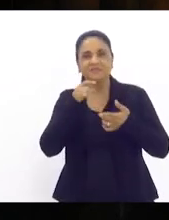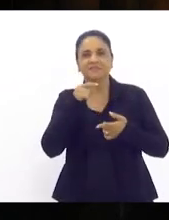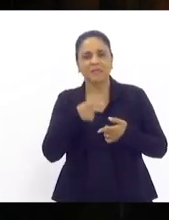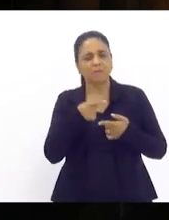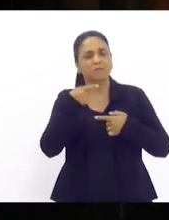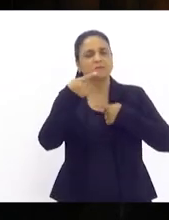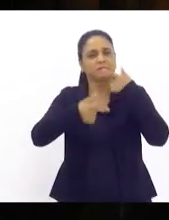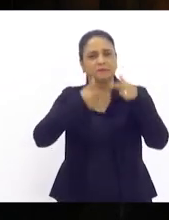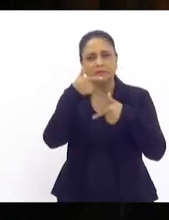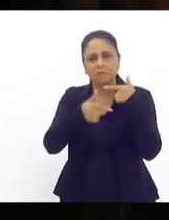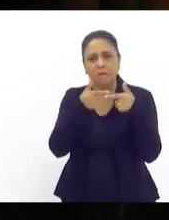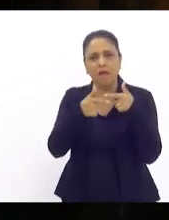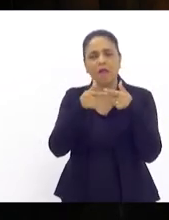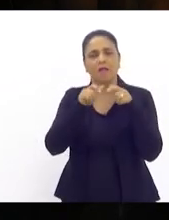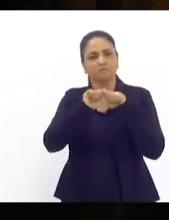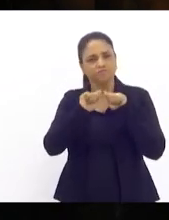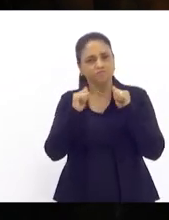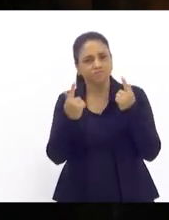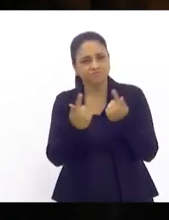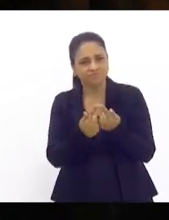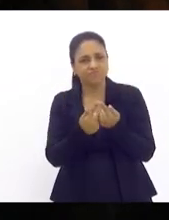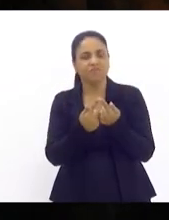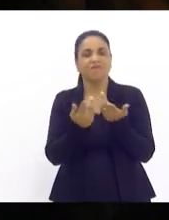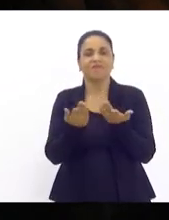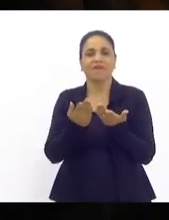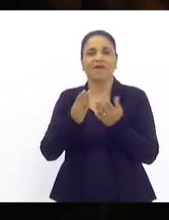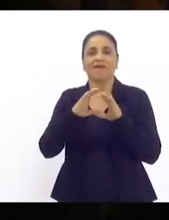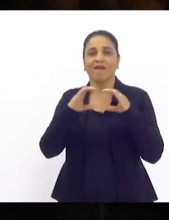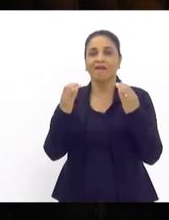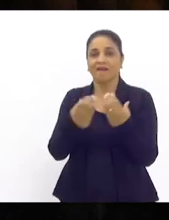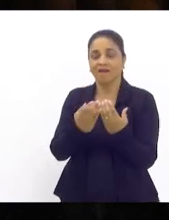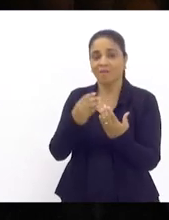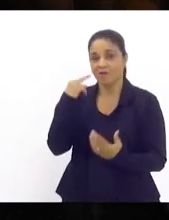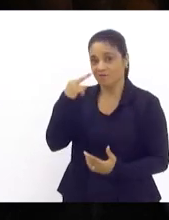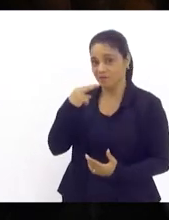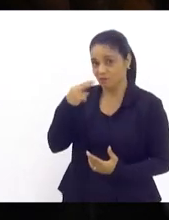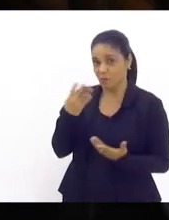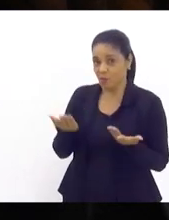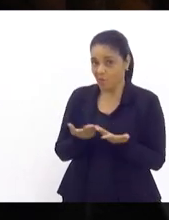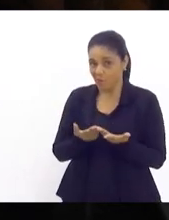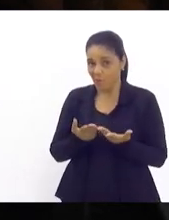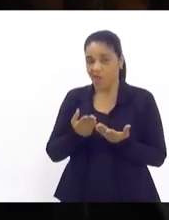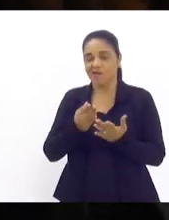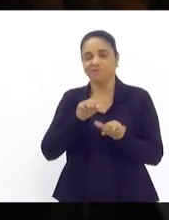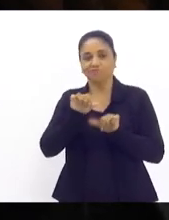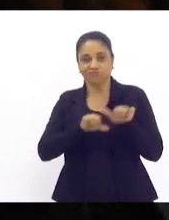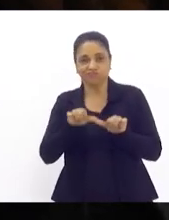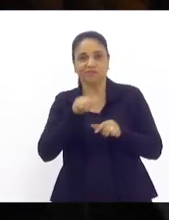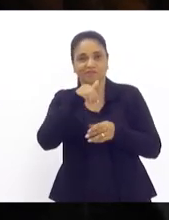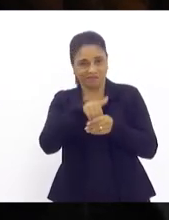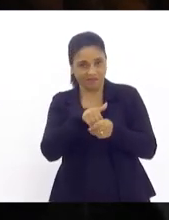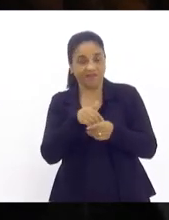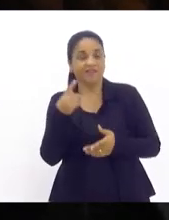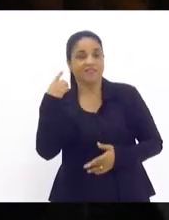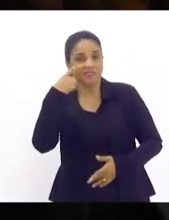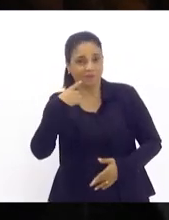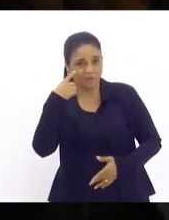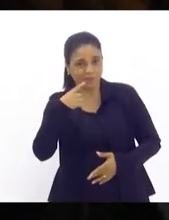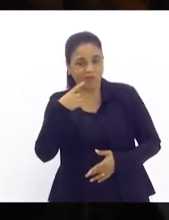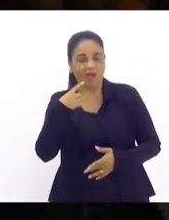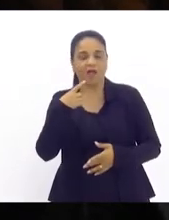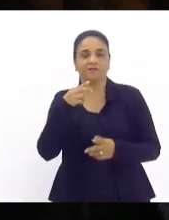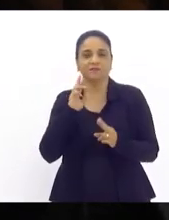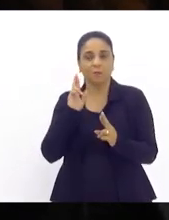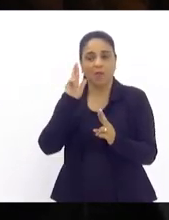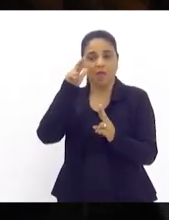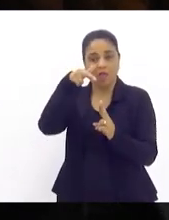trabalho legislativo, ainda na Câmara dos Vereadores e agora como deputada, e disse sempre que a senhora é uma referência para ele, na